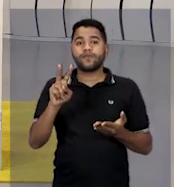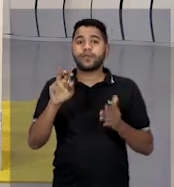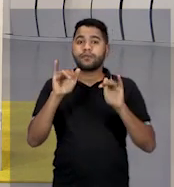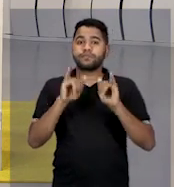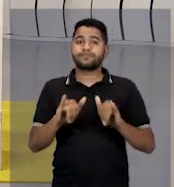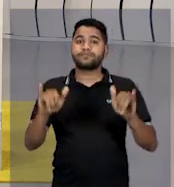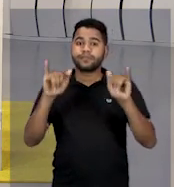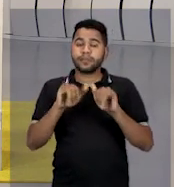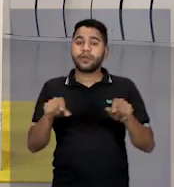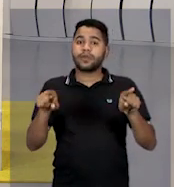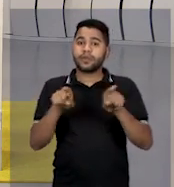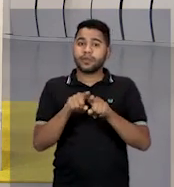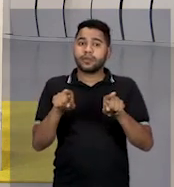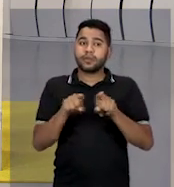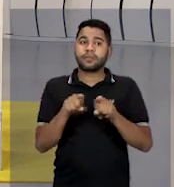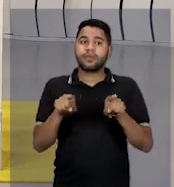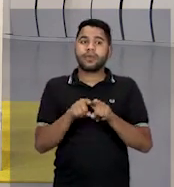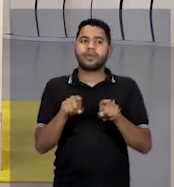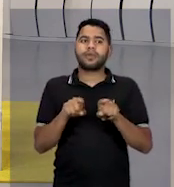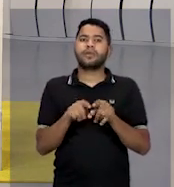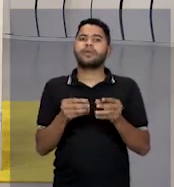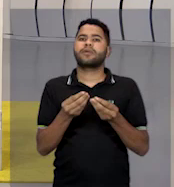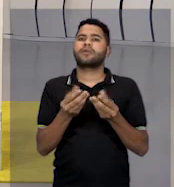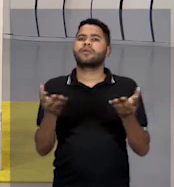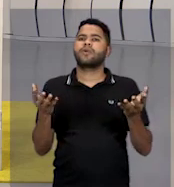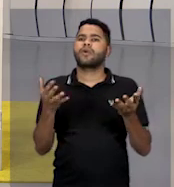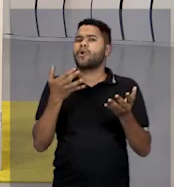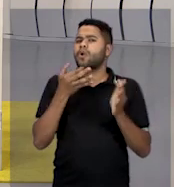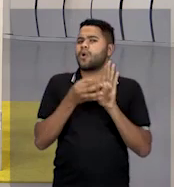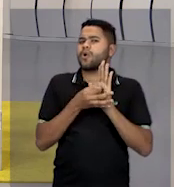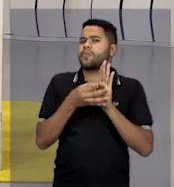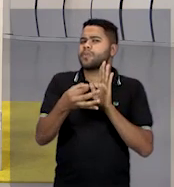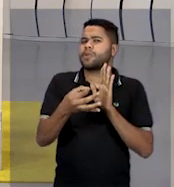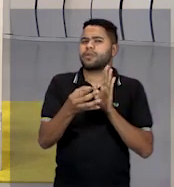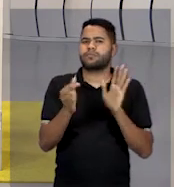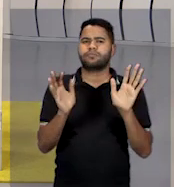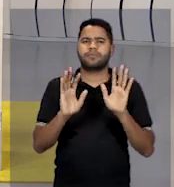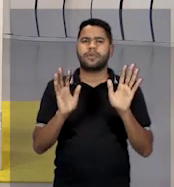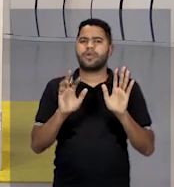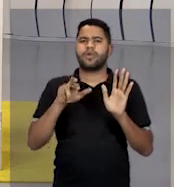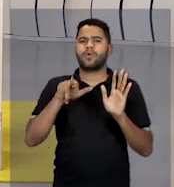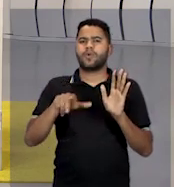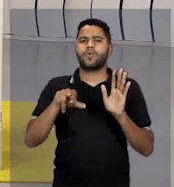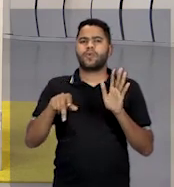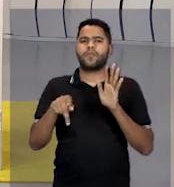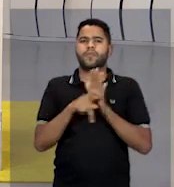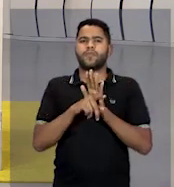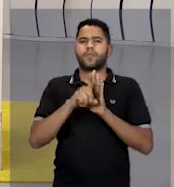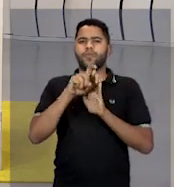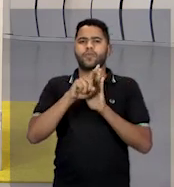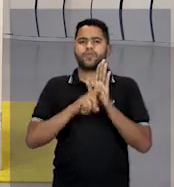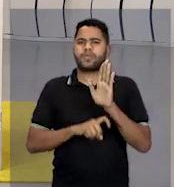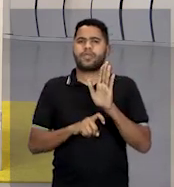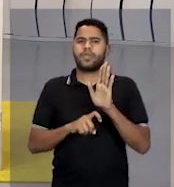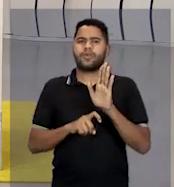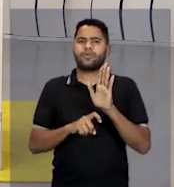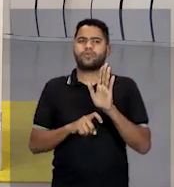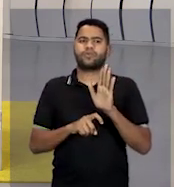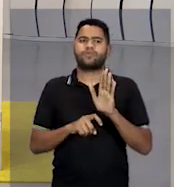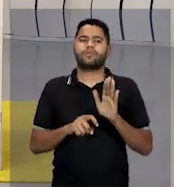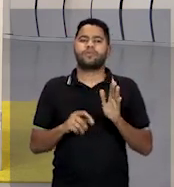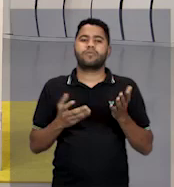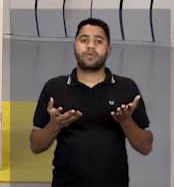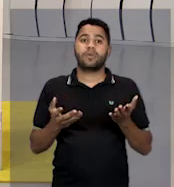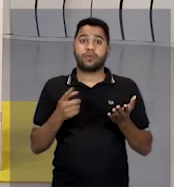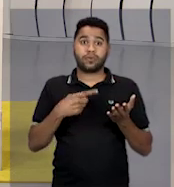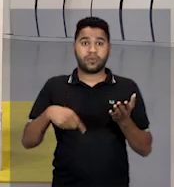notícia, ela não traz uma opinião. A notícia não é um texto argumentativo, tá?